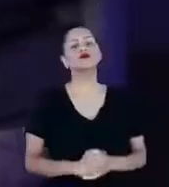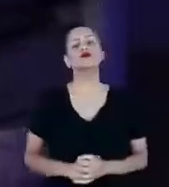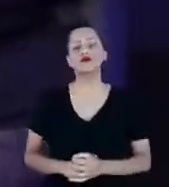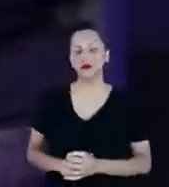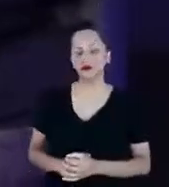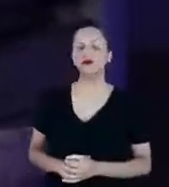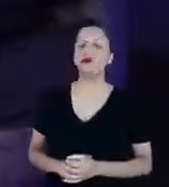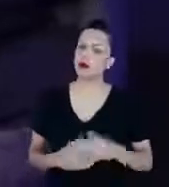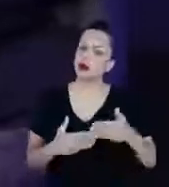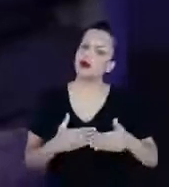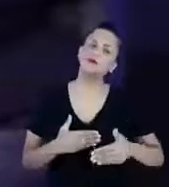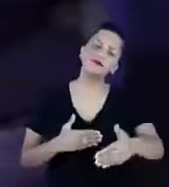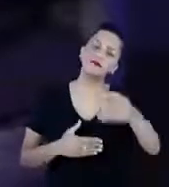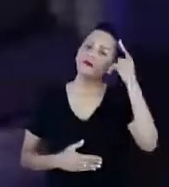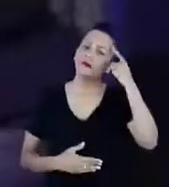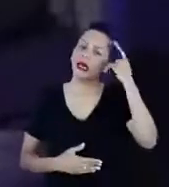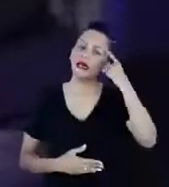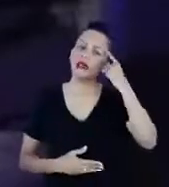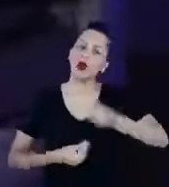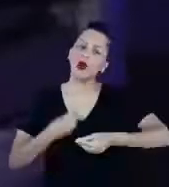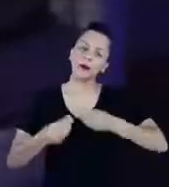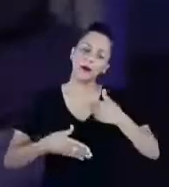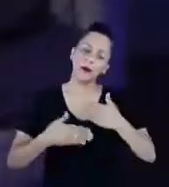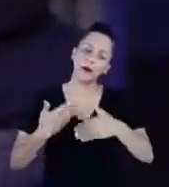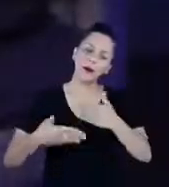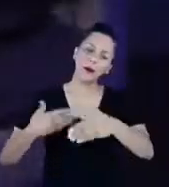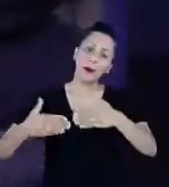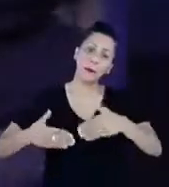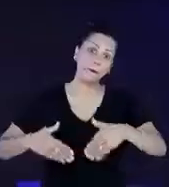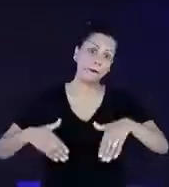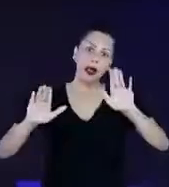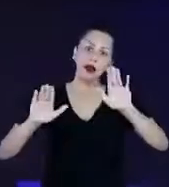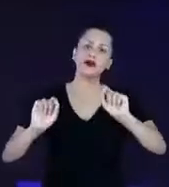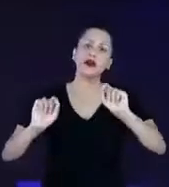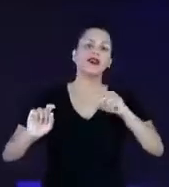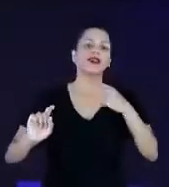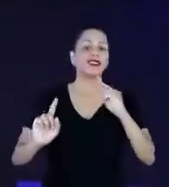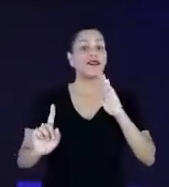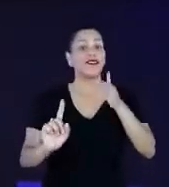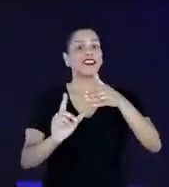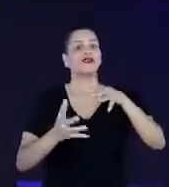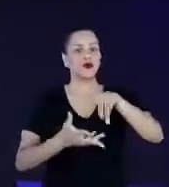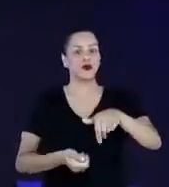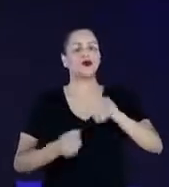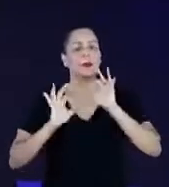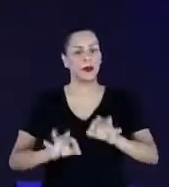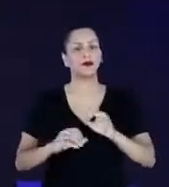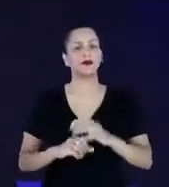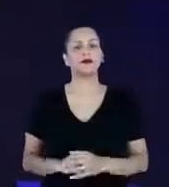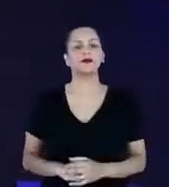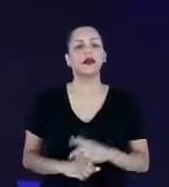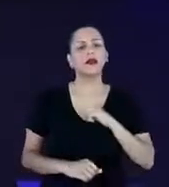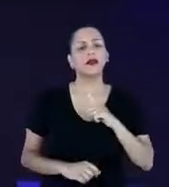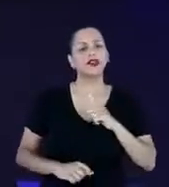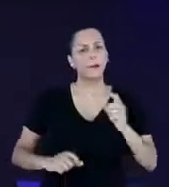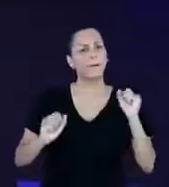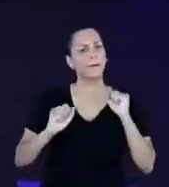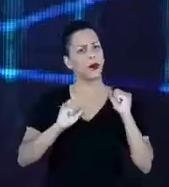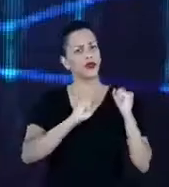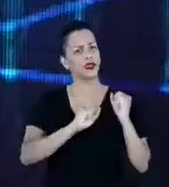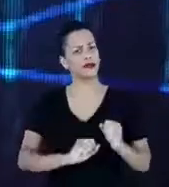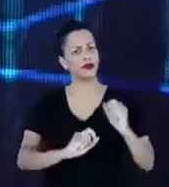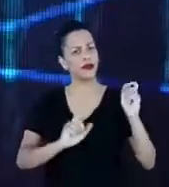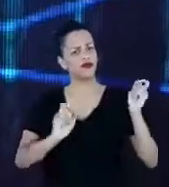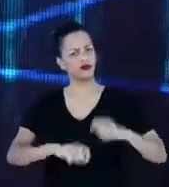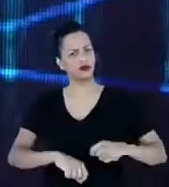num desenvolvimento ainda maior para que, aí sim, nós sejamos a referência mundial. Temos um potencial energético fantástico. Não conheço nenhuma nação que